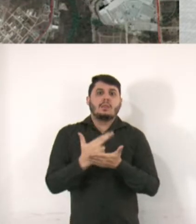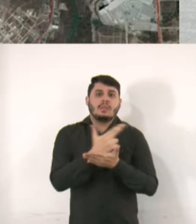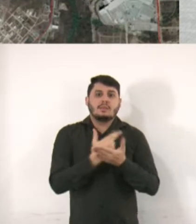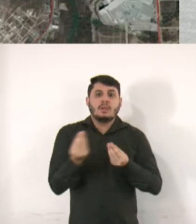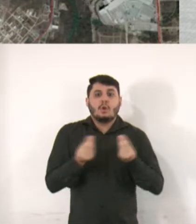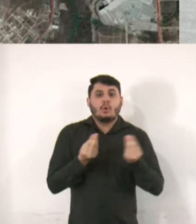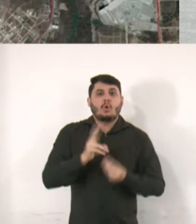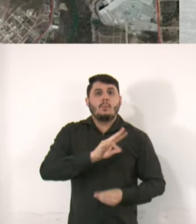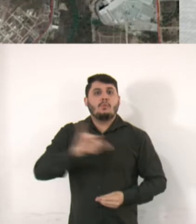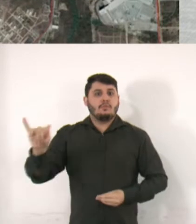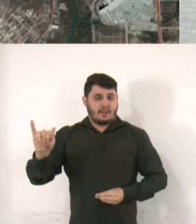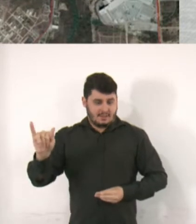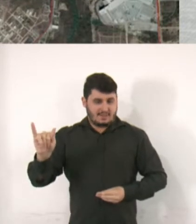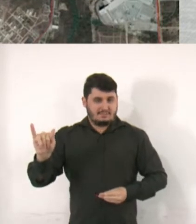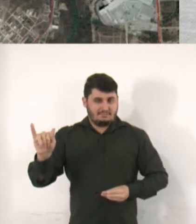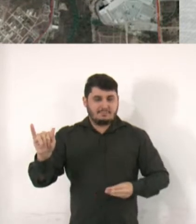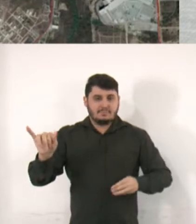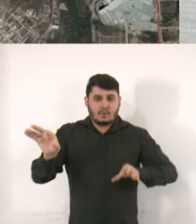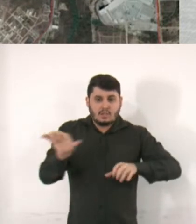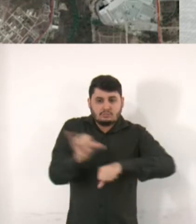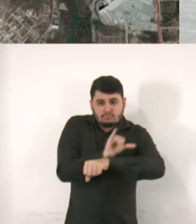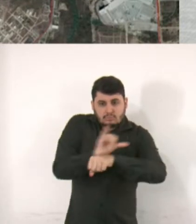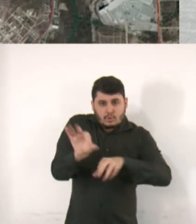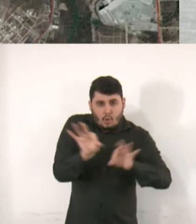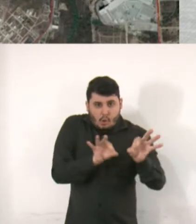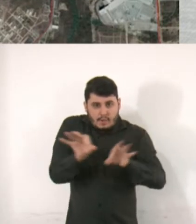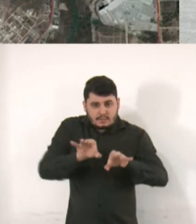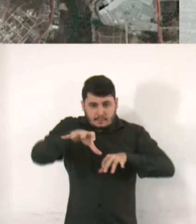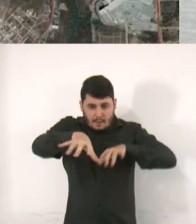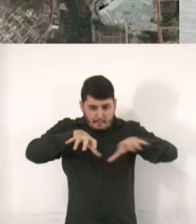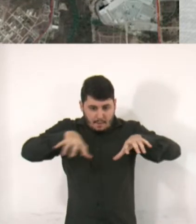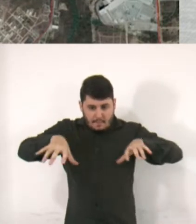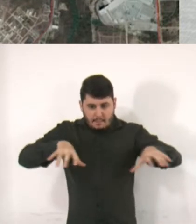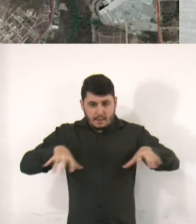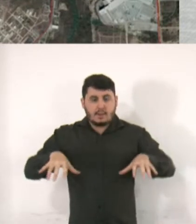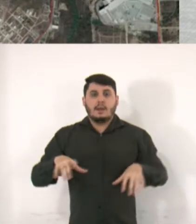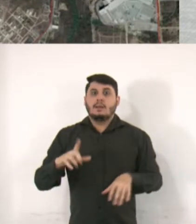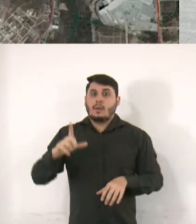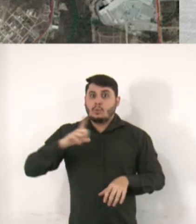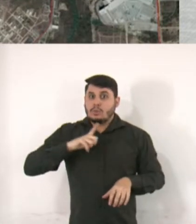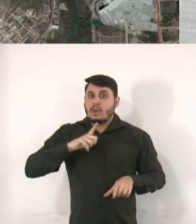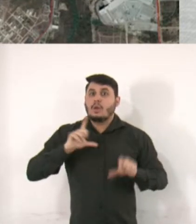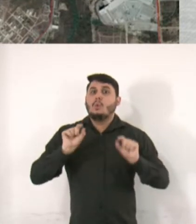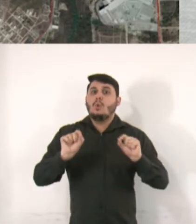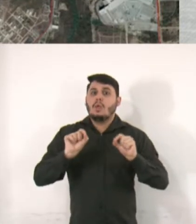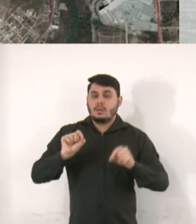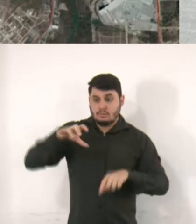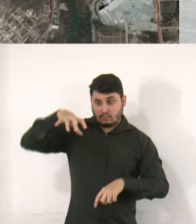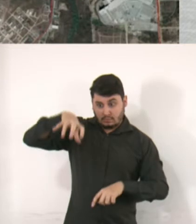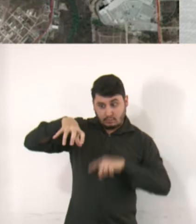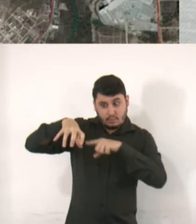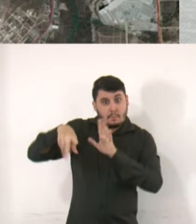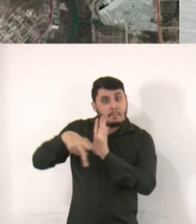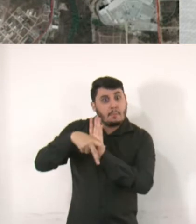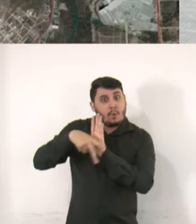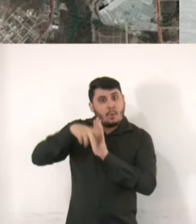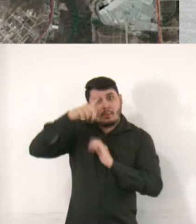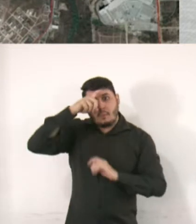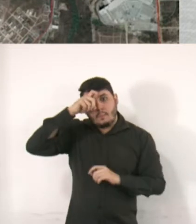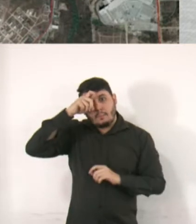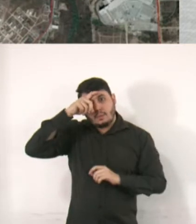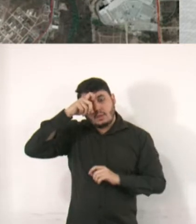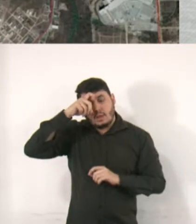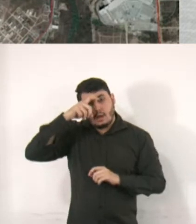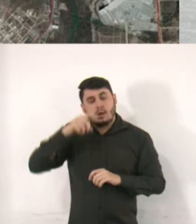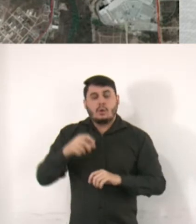retomada da Sulanca. Então as barreiras sanitárias são estruturas com postos médicos para triagem por metodologia de amostragem